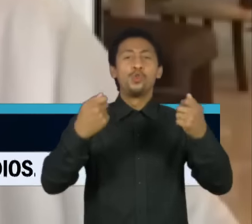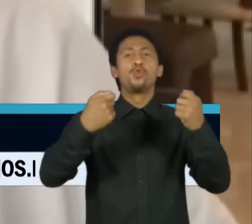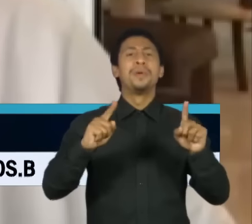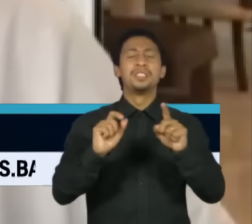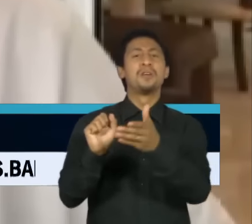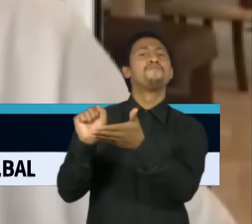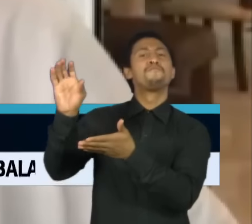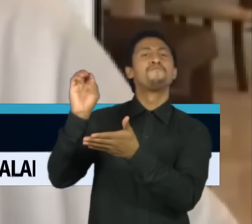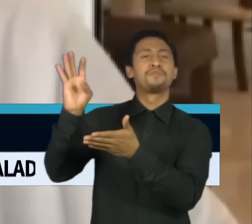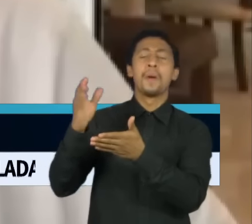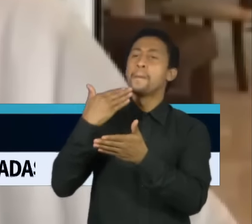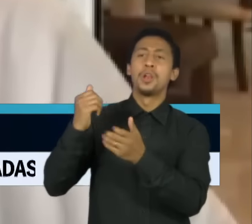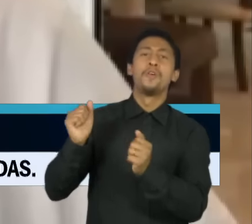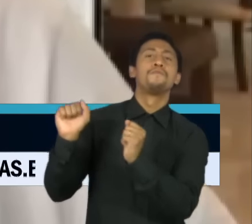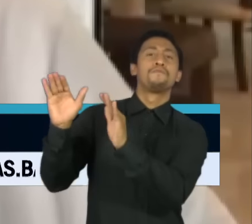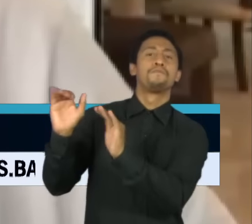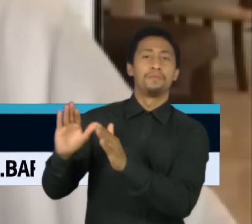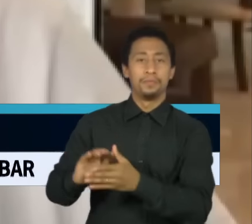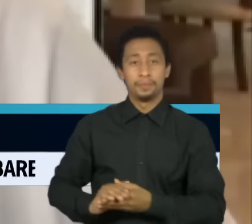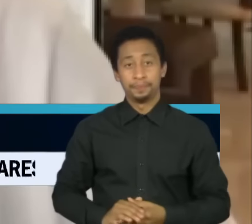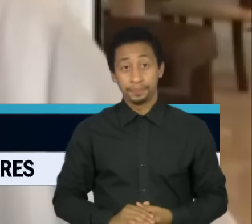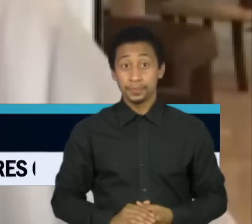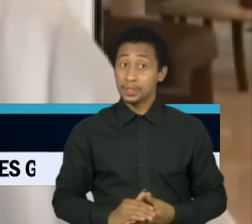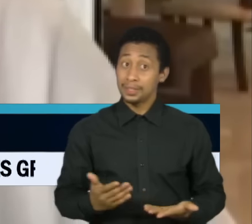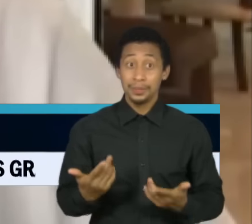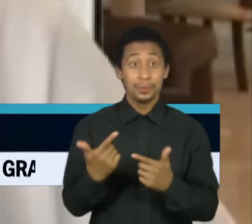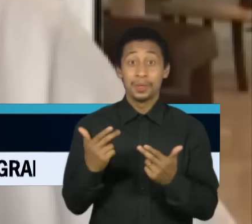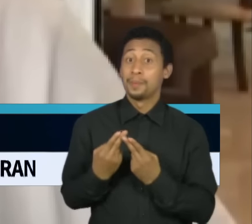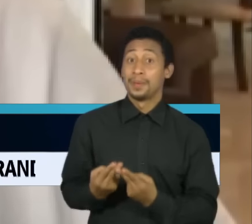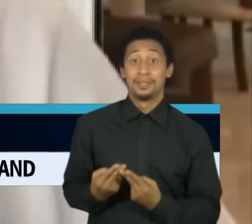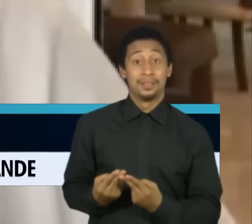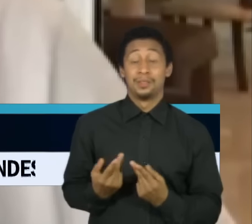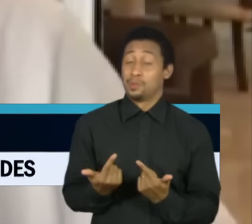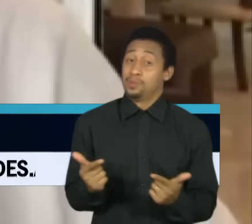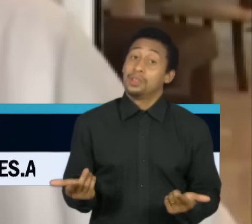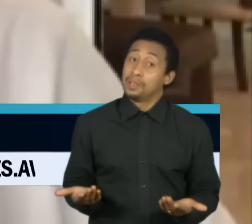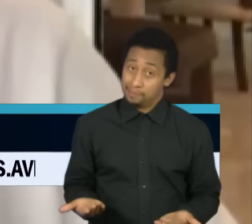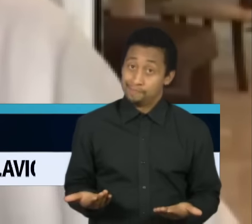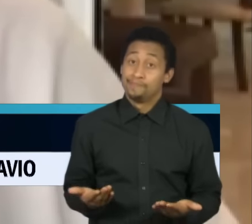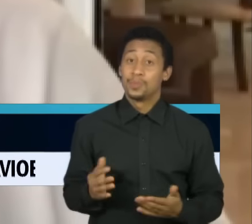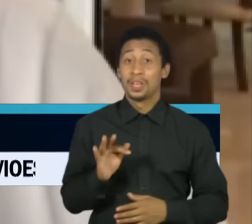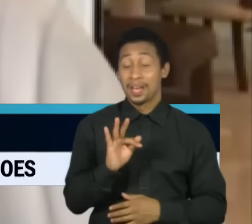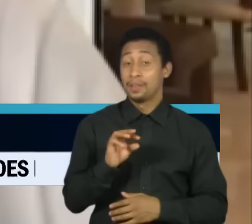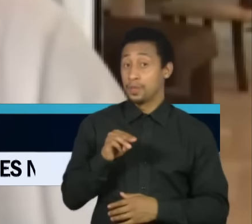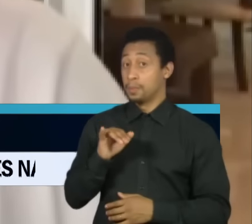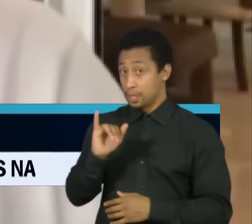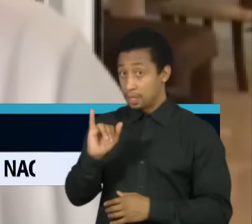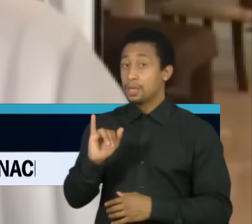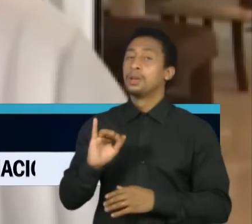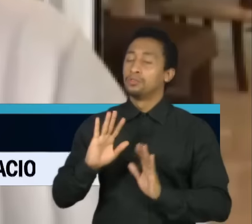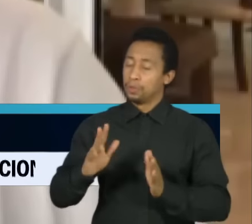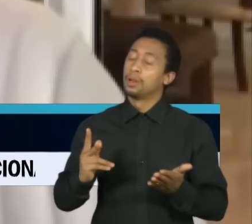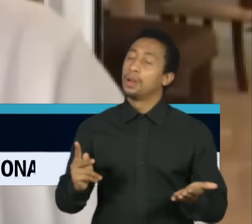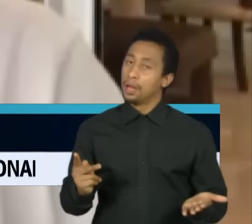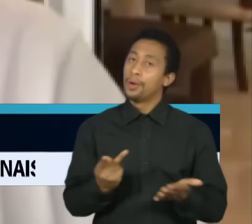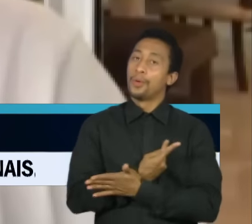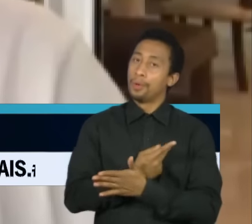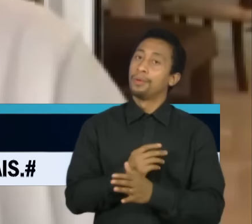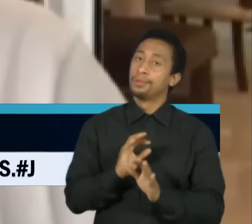também. Ele deve estar com pouca paciência em relação ao Fundo Monetário, porque é verdade que o Fundo Monetário andou errando de